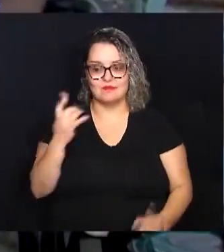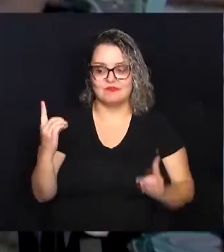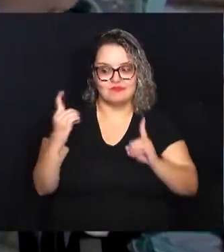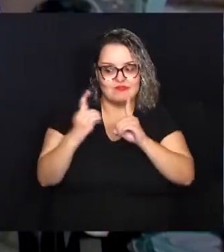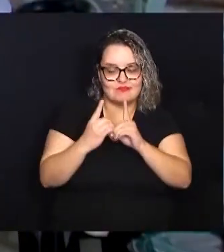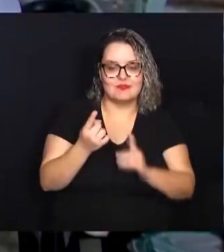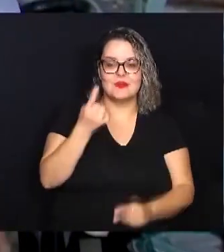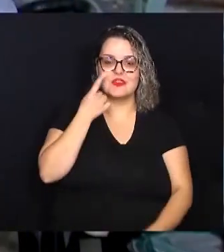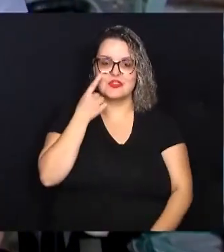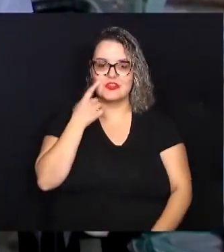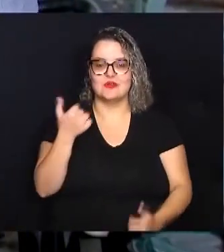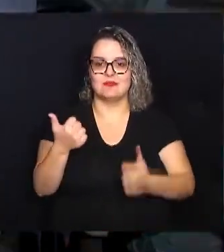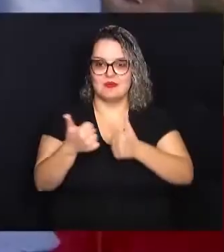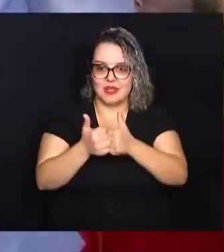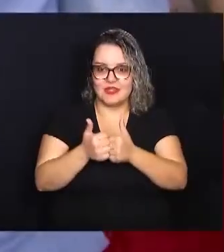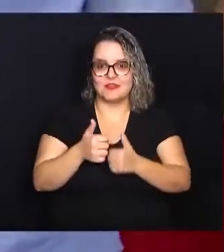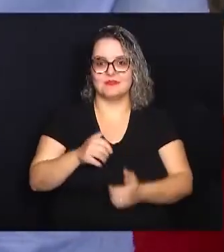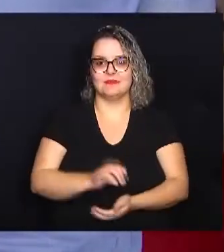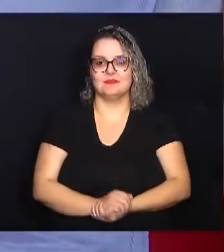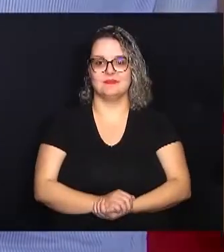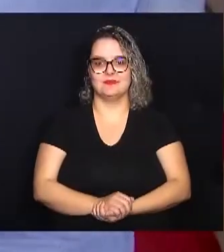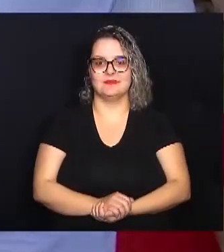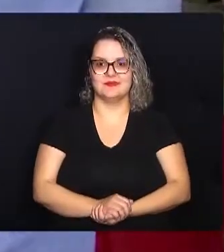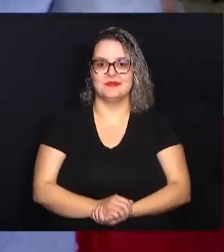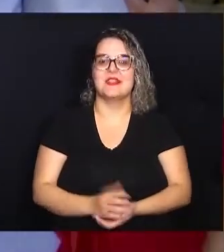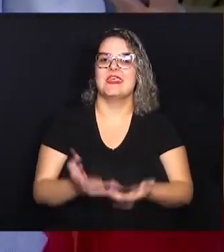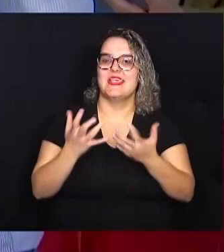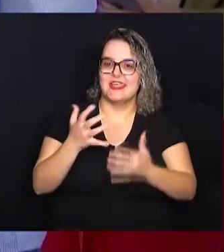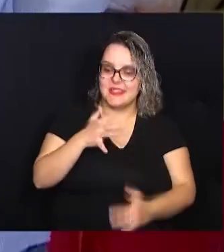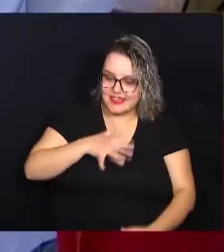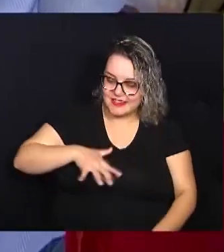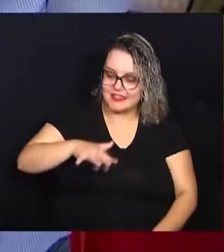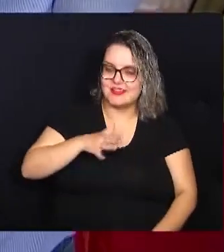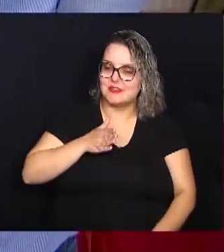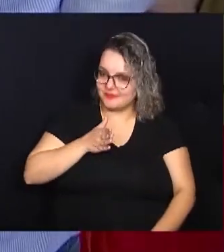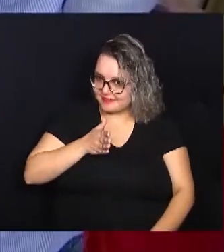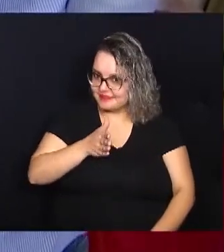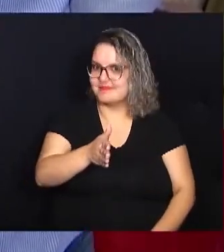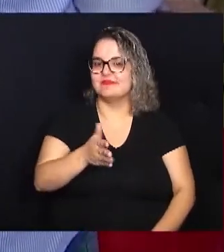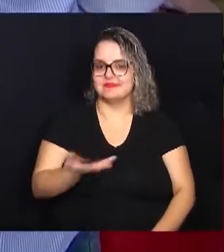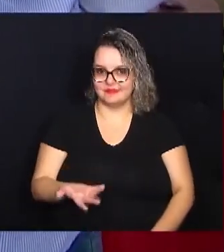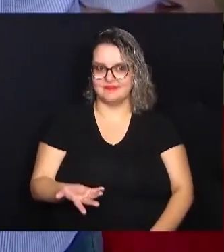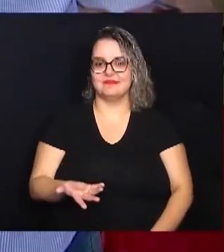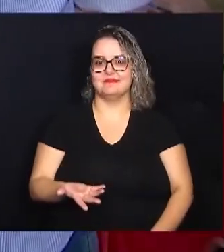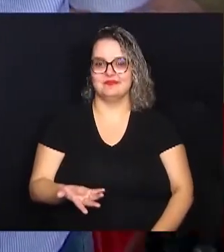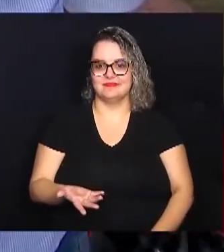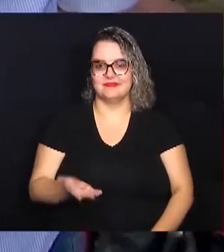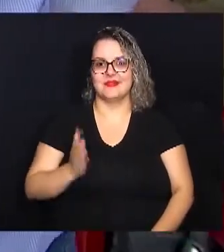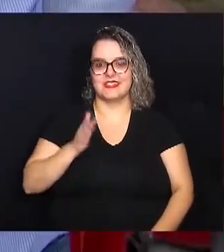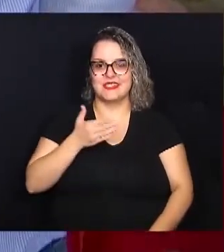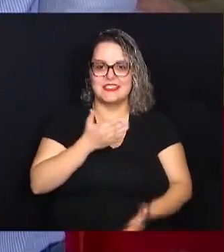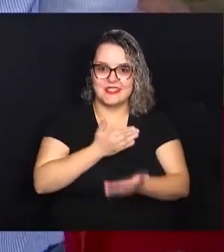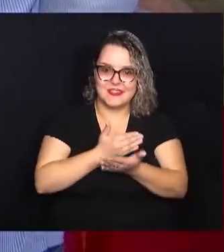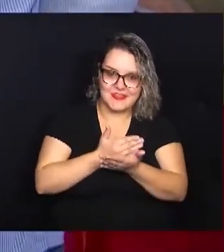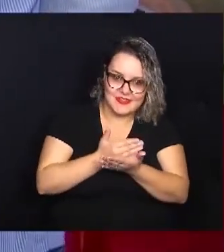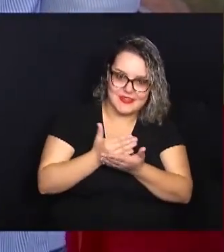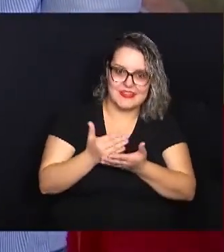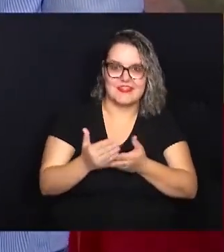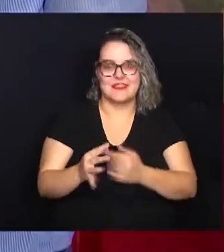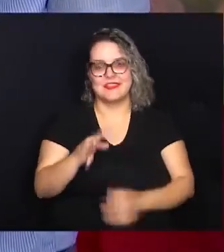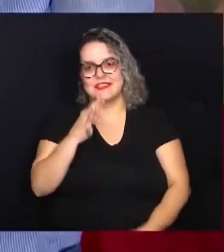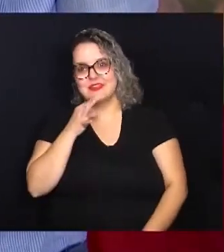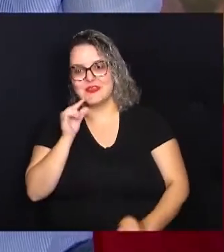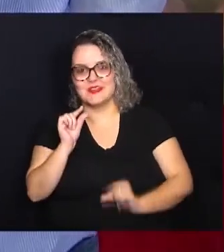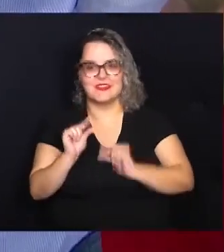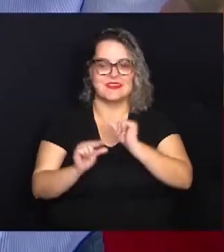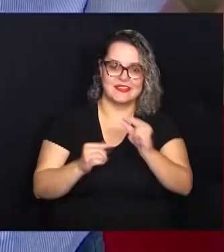realmente funciona essa parte. Pretendo seguir essa área, já estou começando, né, conhecendo,